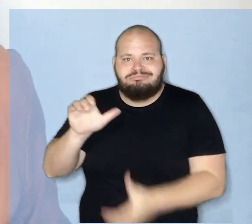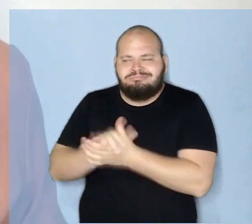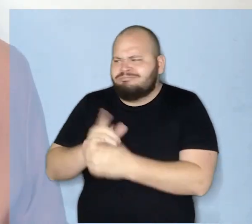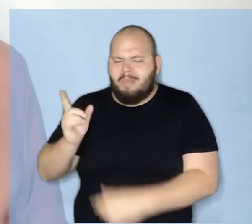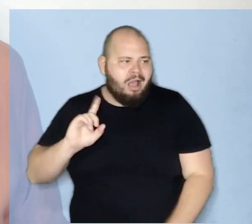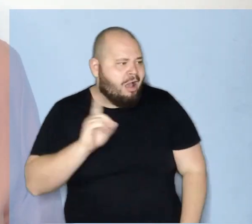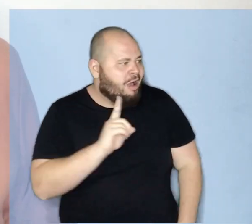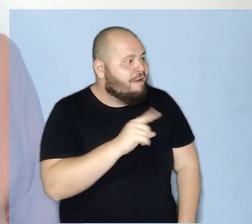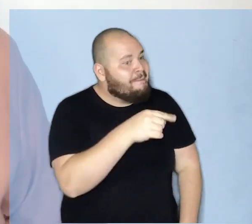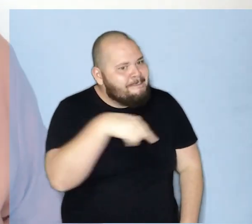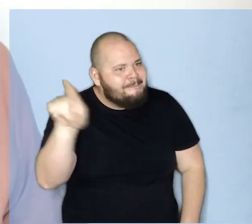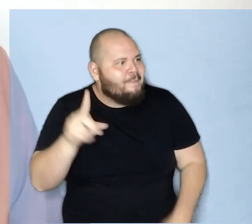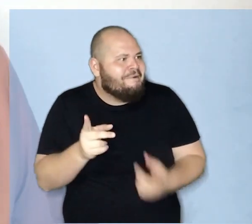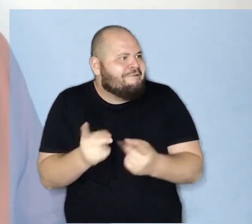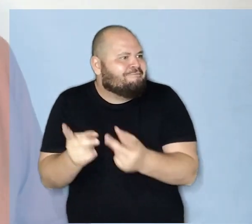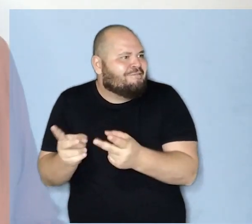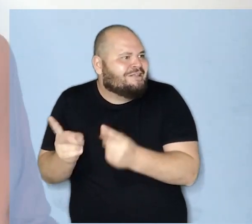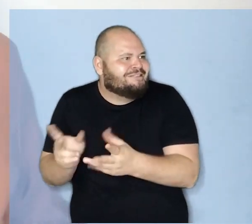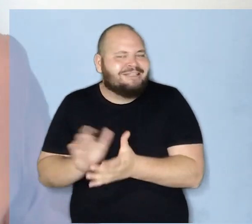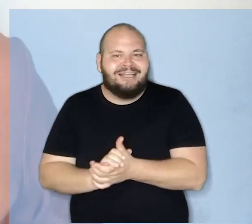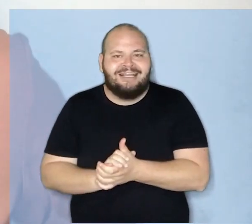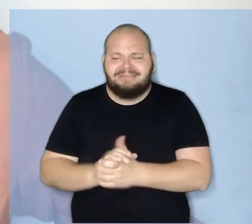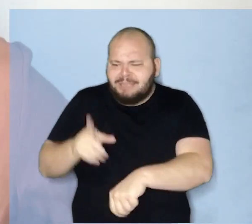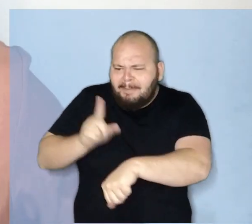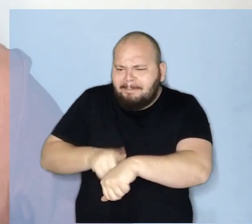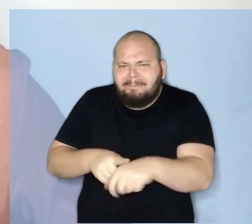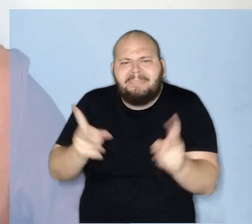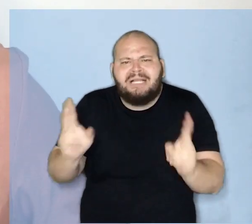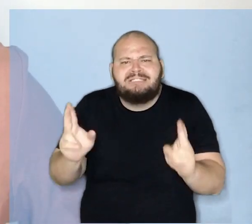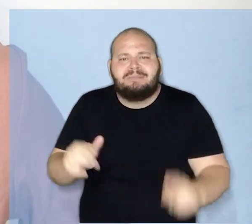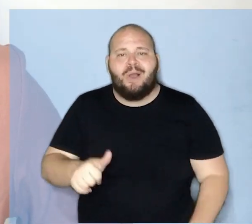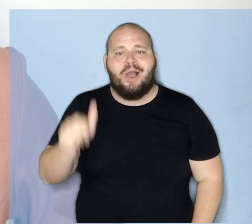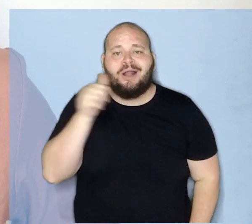E imediatamente passam duas senhoras muito bem